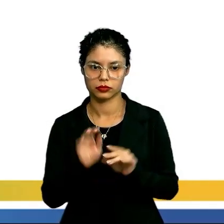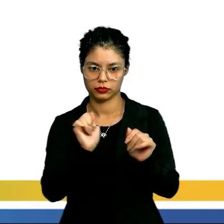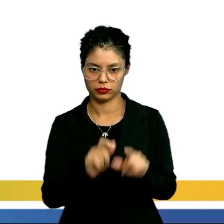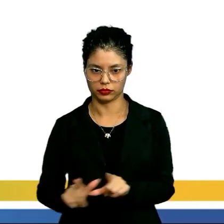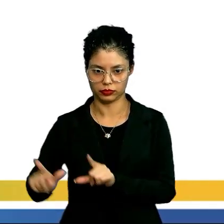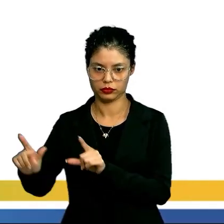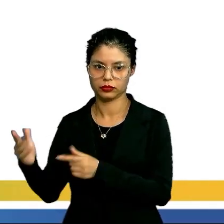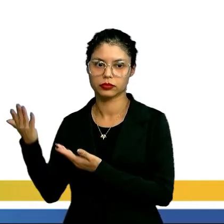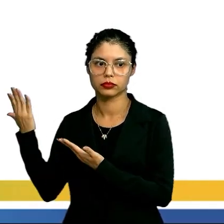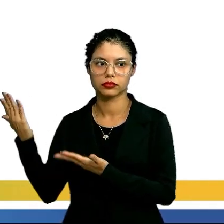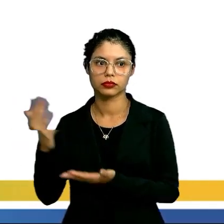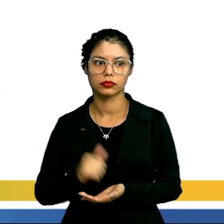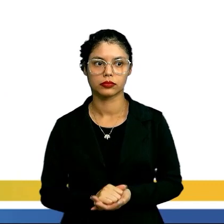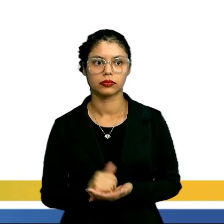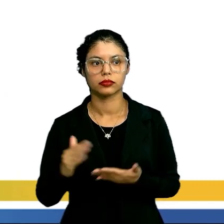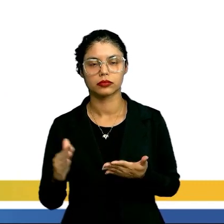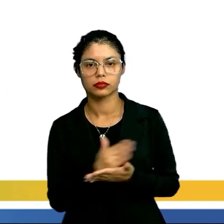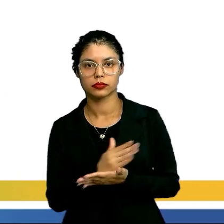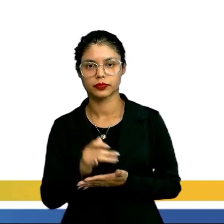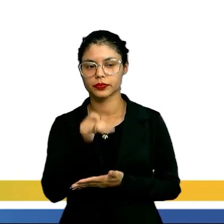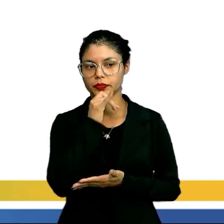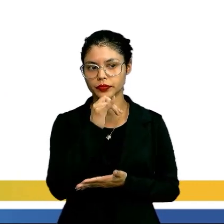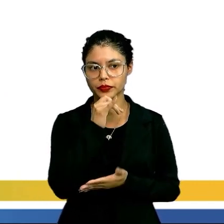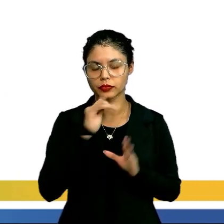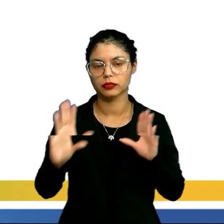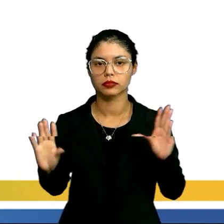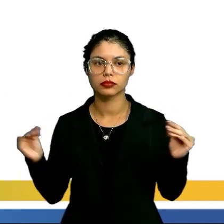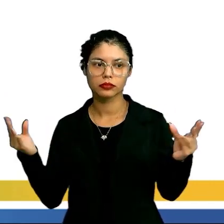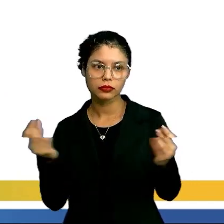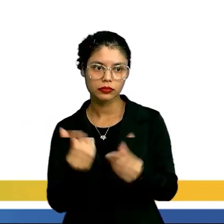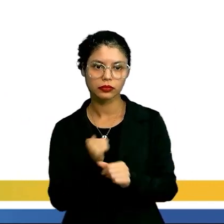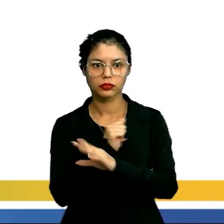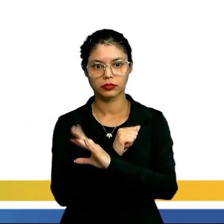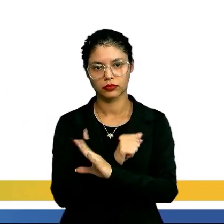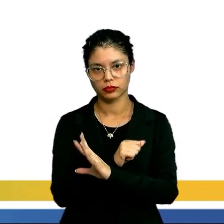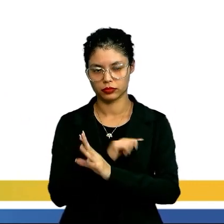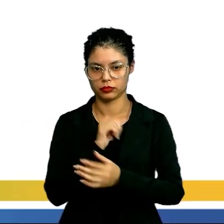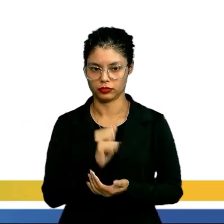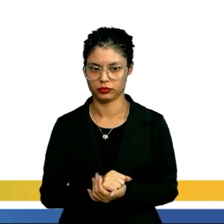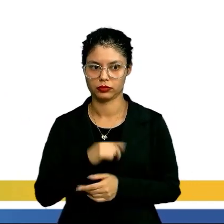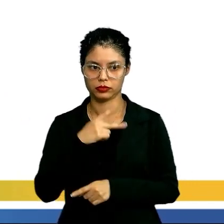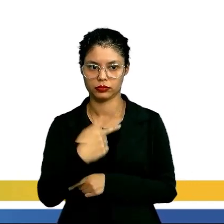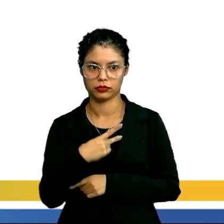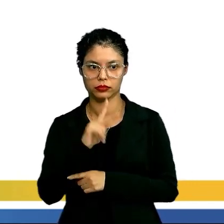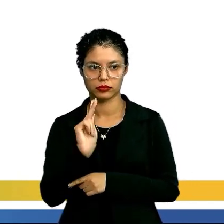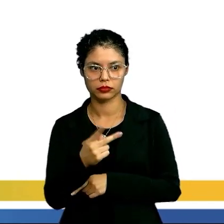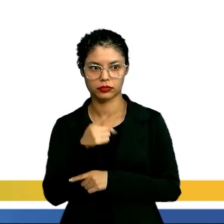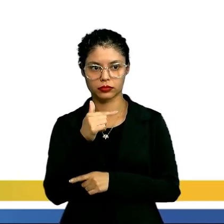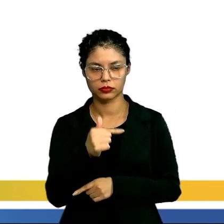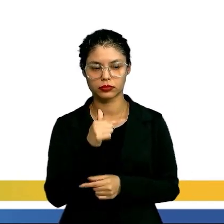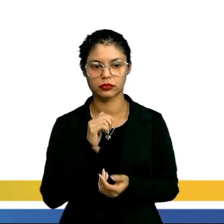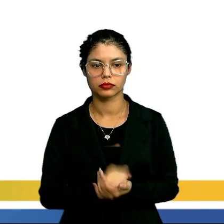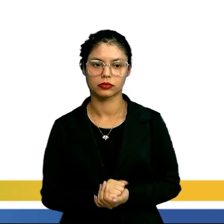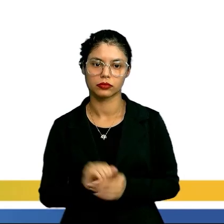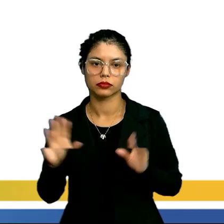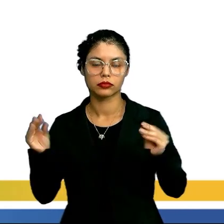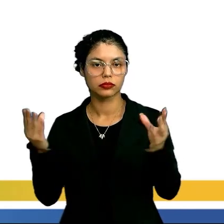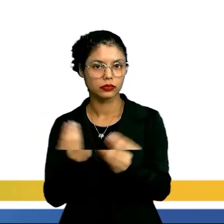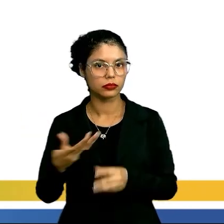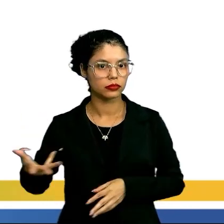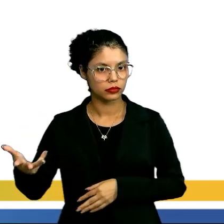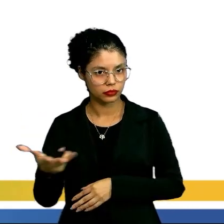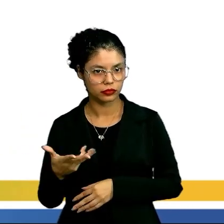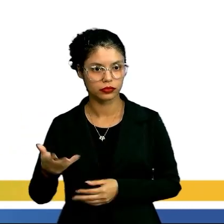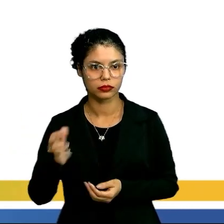tela nós temos alguns exemplos. Ó, substância ácida, né? Eu tenho ali o pH 7. Substância